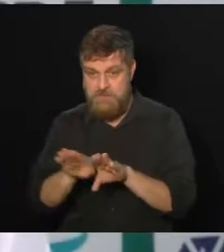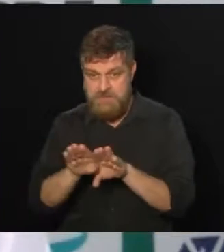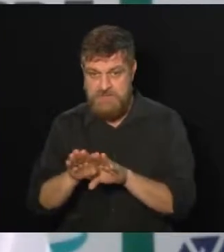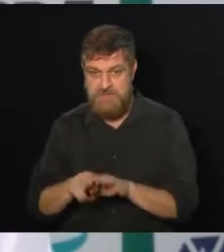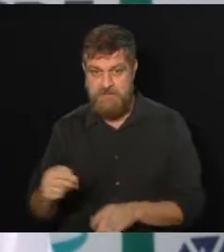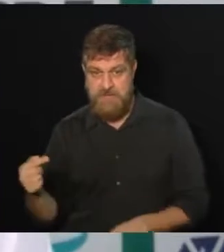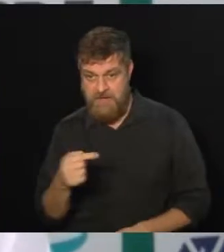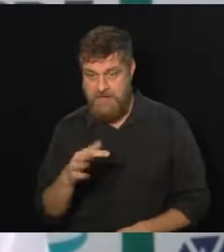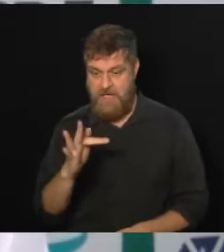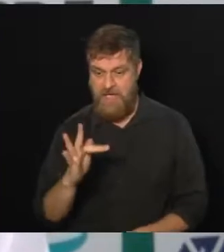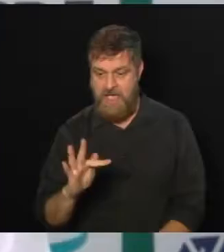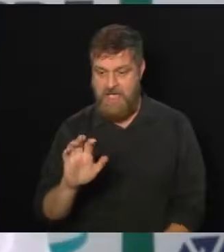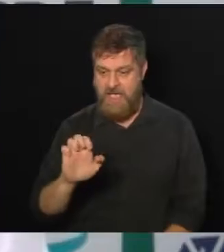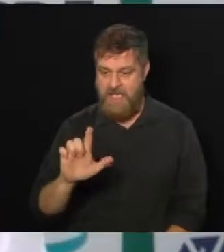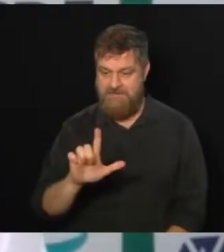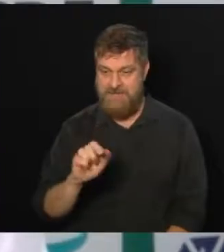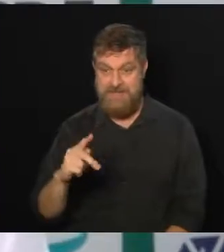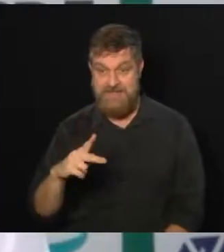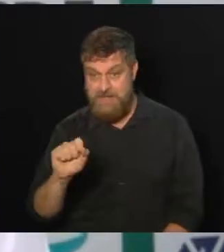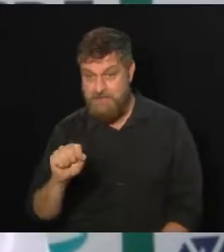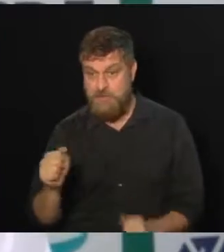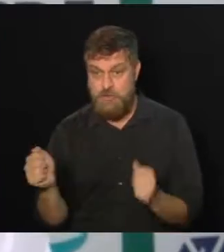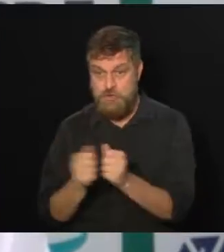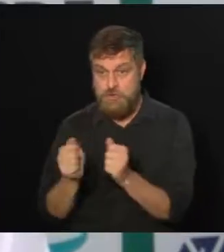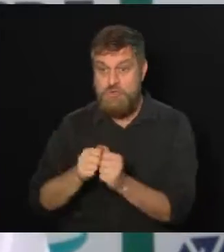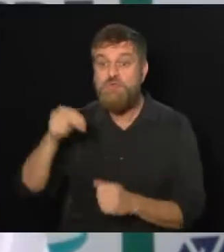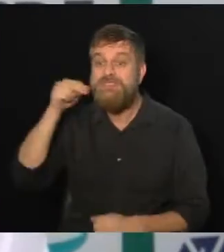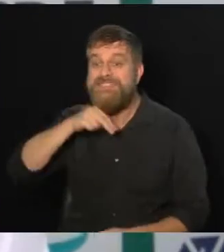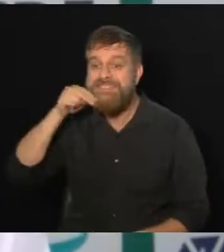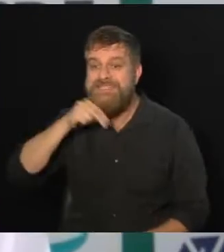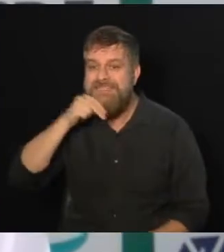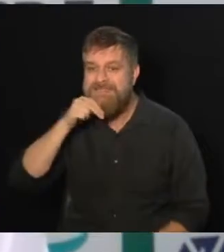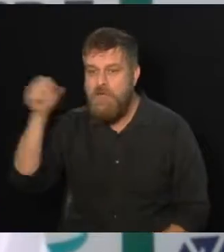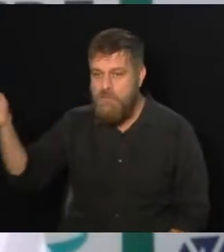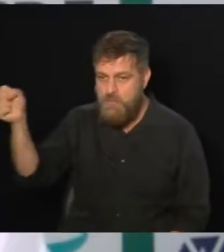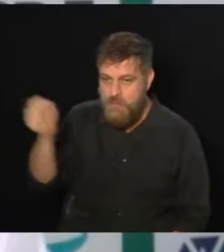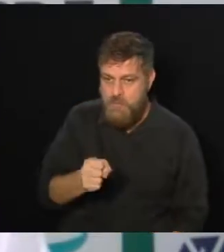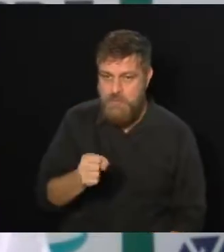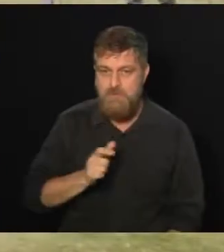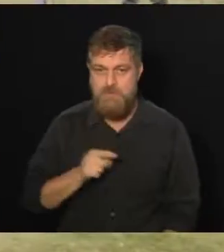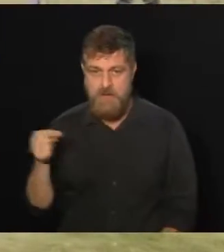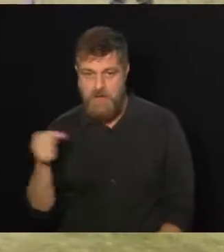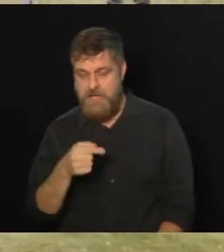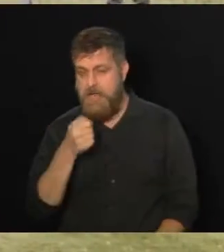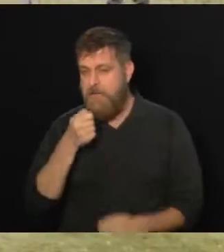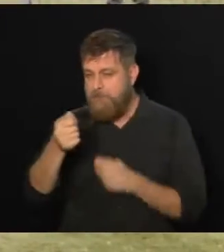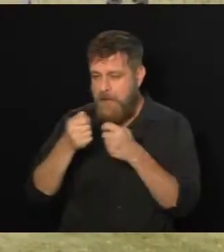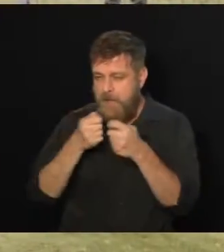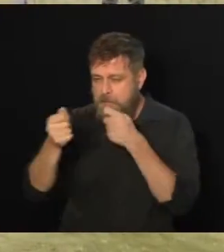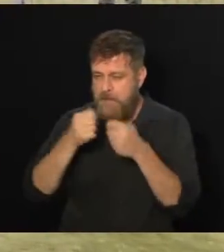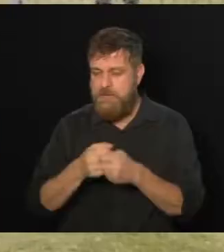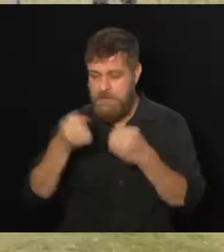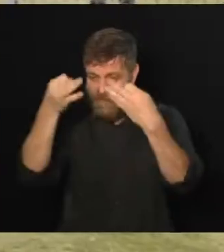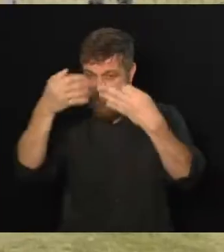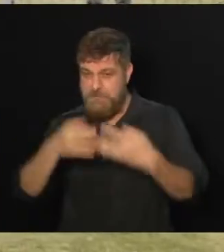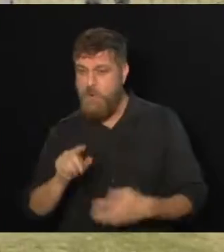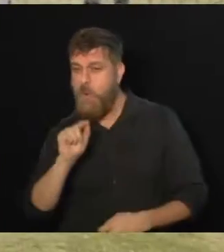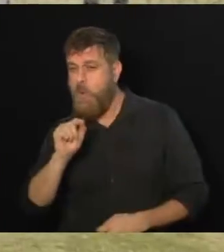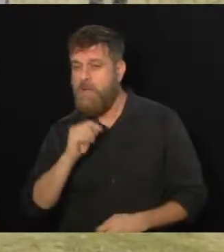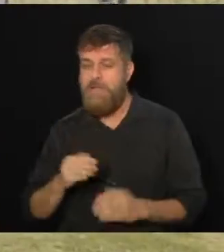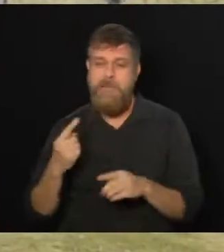Felipe Guedes, contratado junto ao ABC de Natal. O meio-campista, em entrevista coletiva, falou